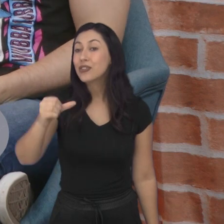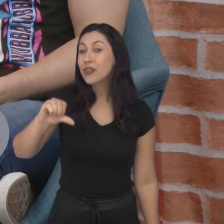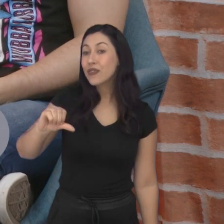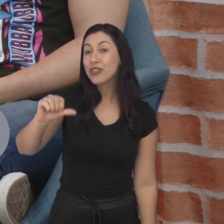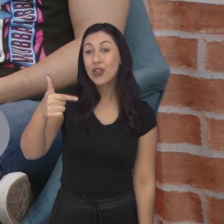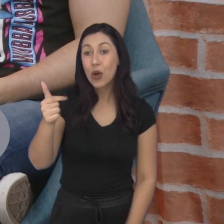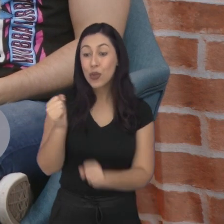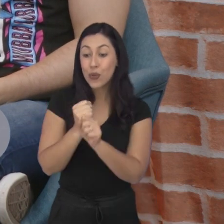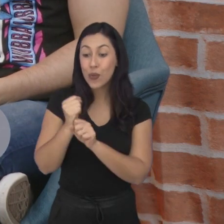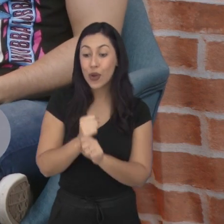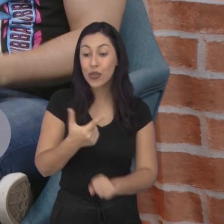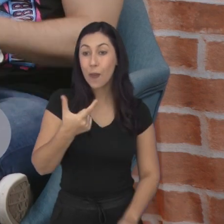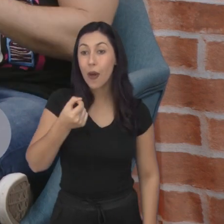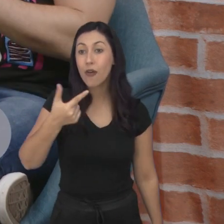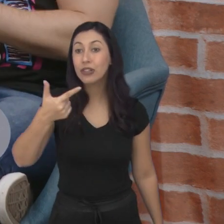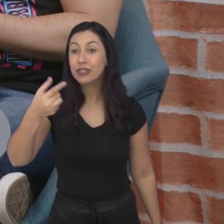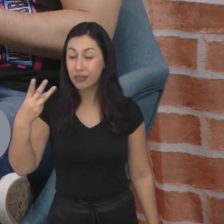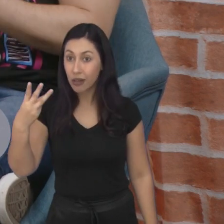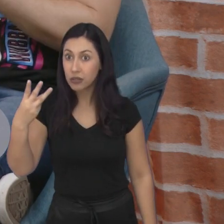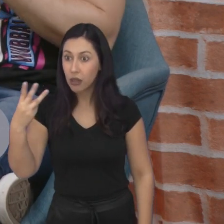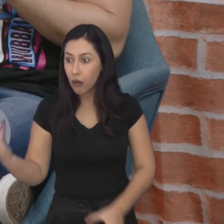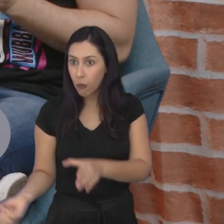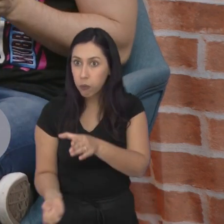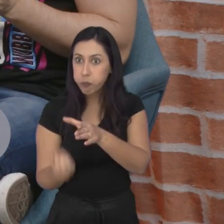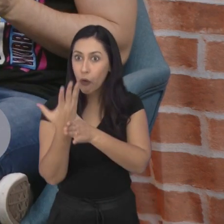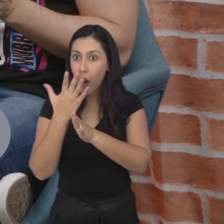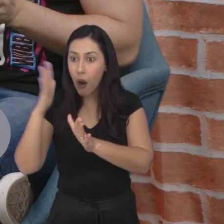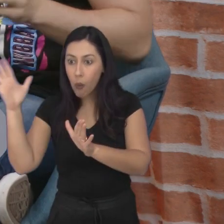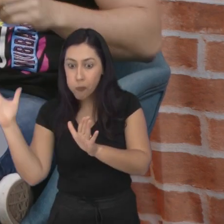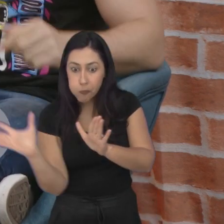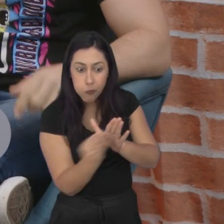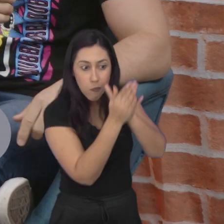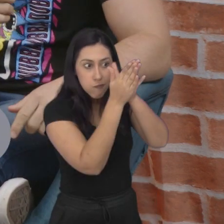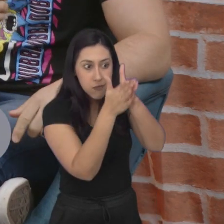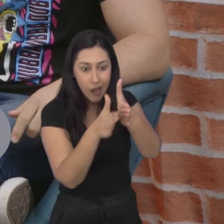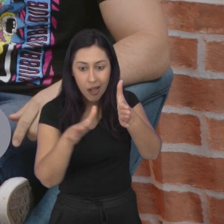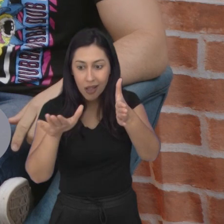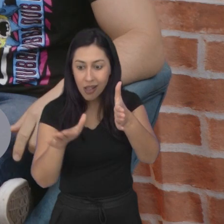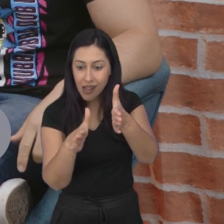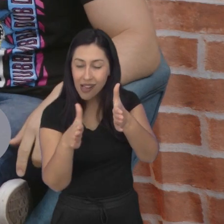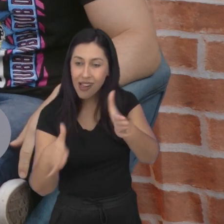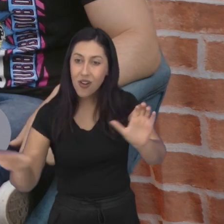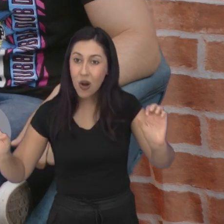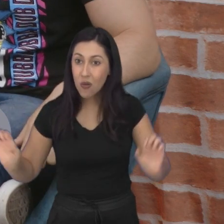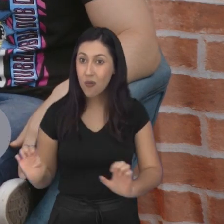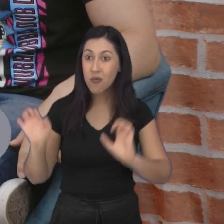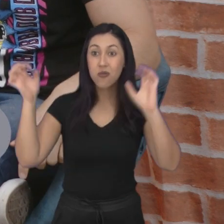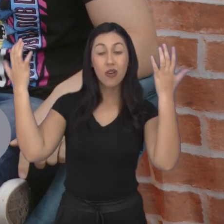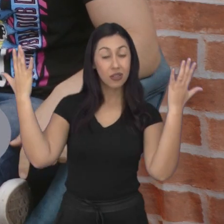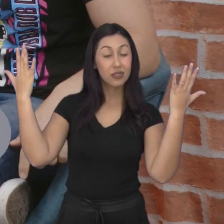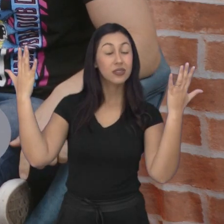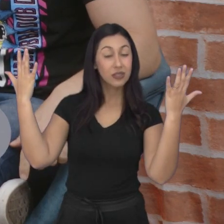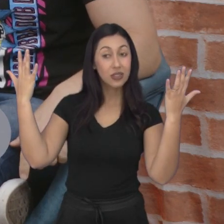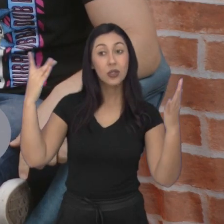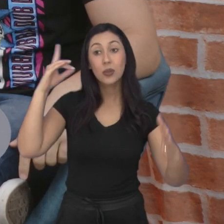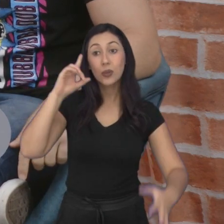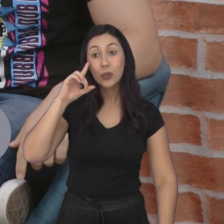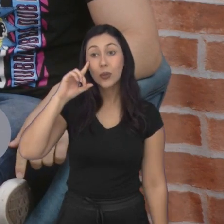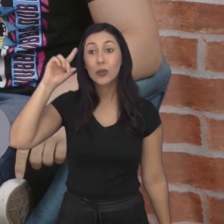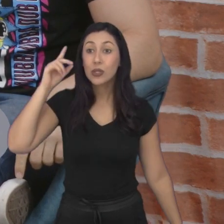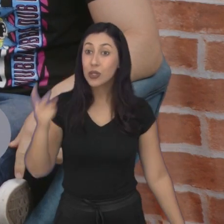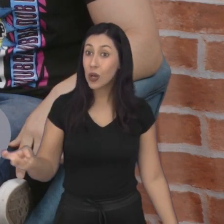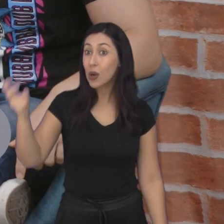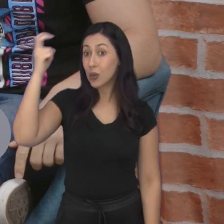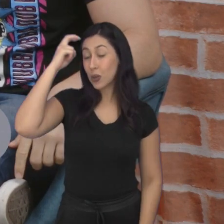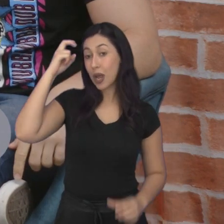10.692 de 2023. Ela instituiu e incluiu no calendário oficial de festas e comemorações de São José dos Campos o Dia